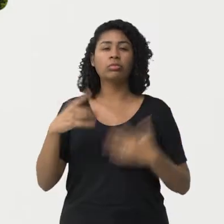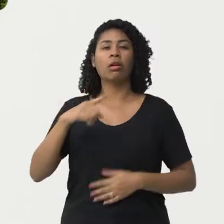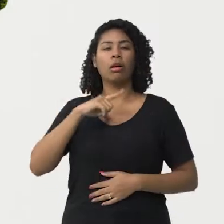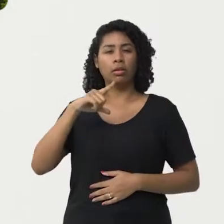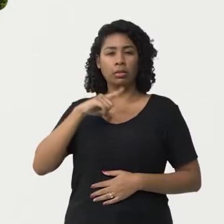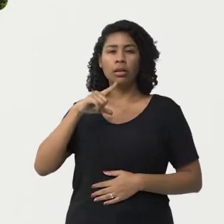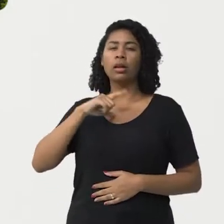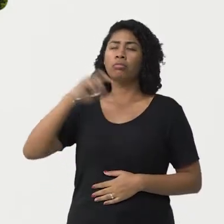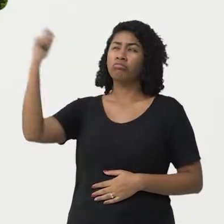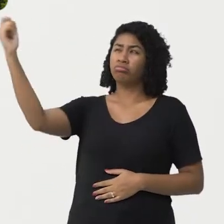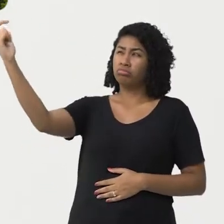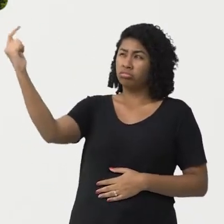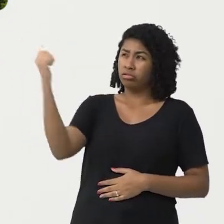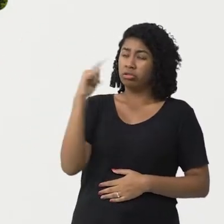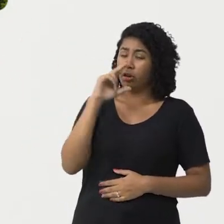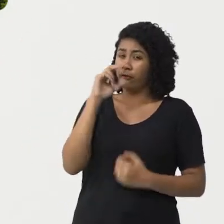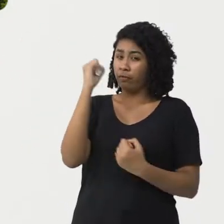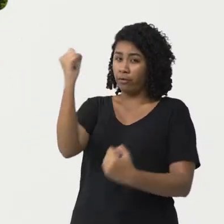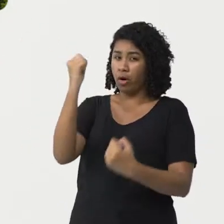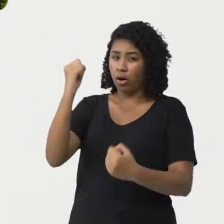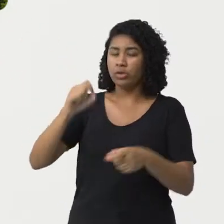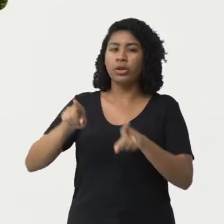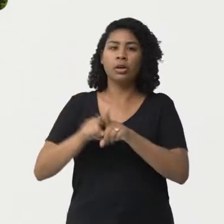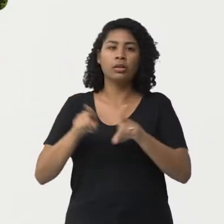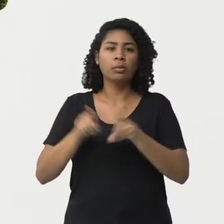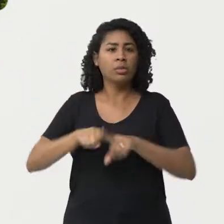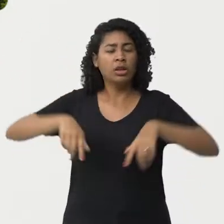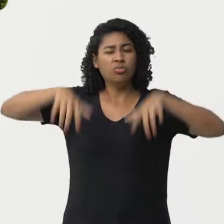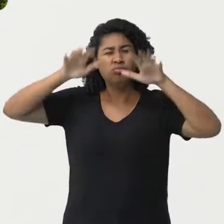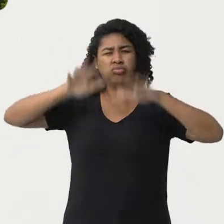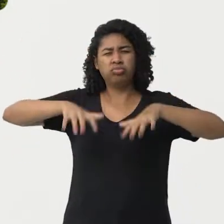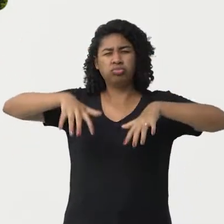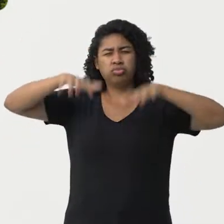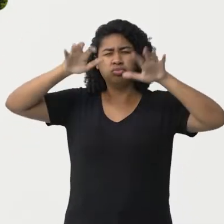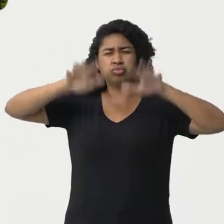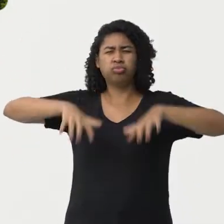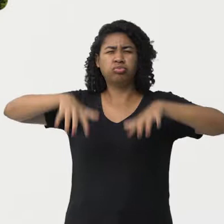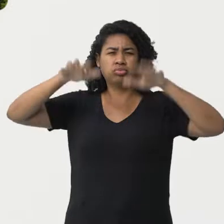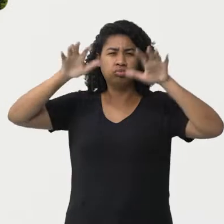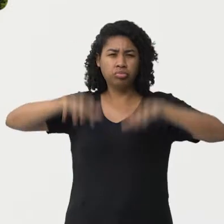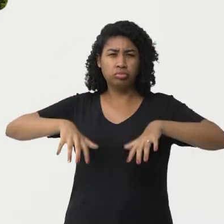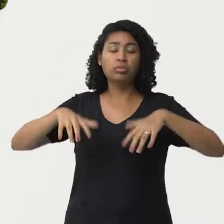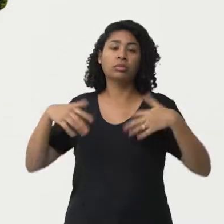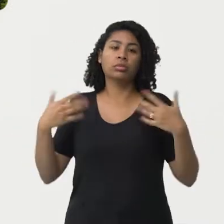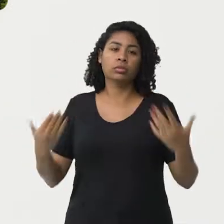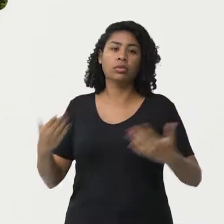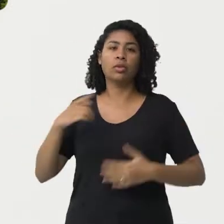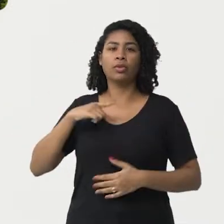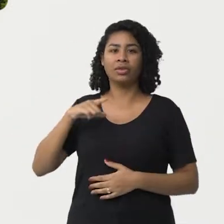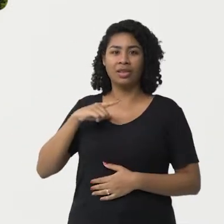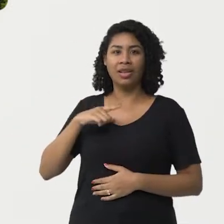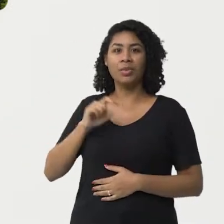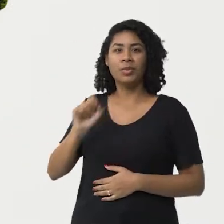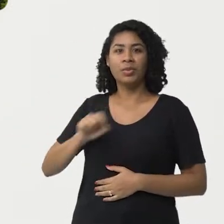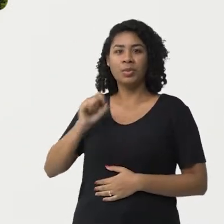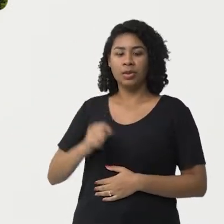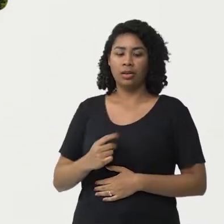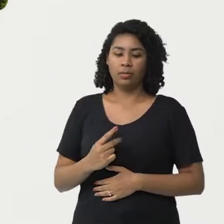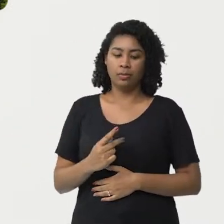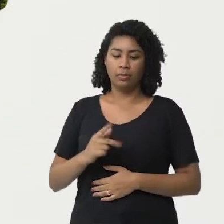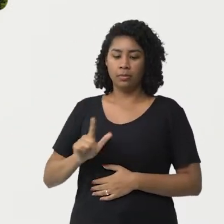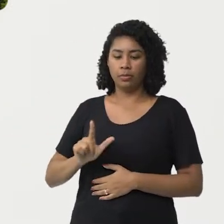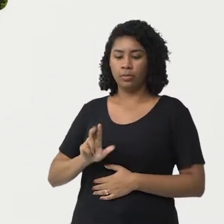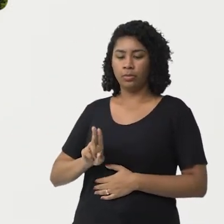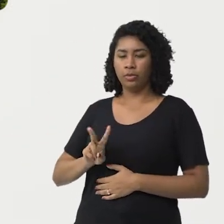bastante radiação solar, chuvas abundantes, então aquele chamado alto índice de